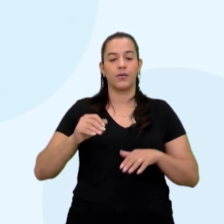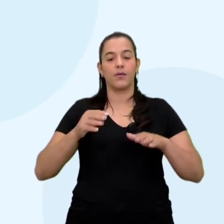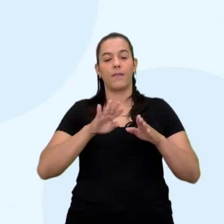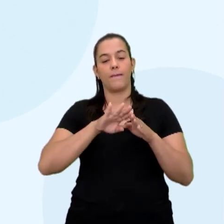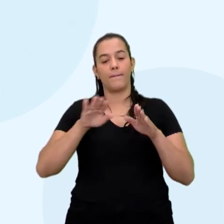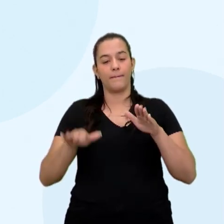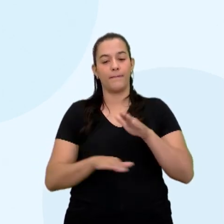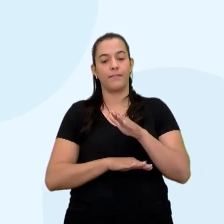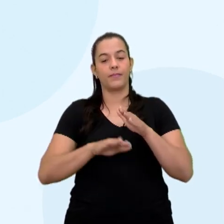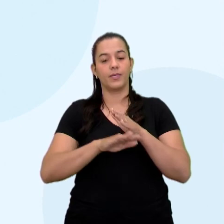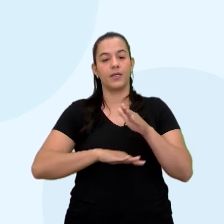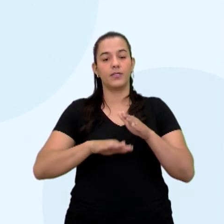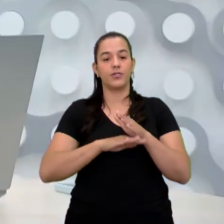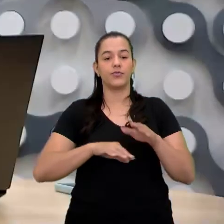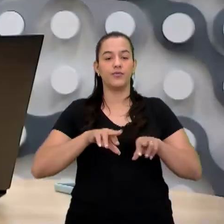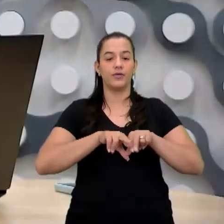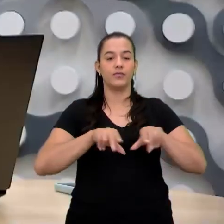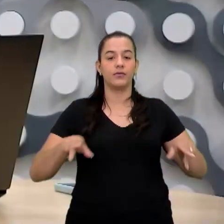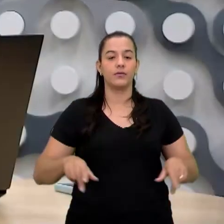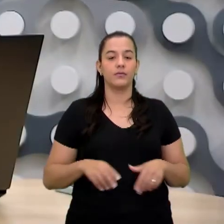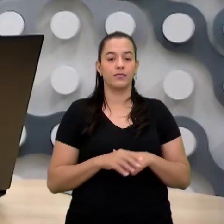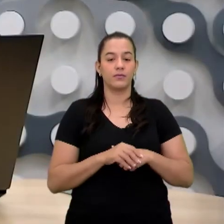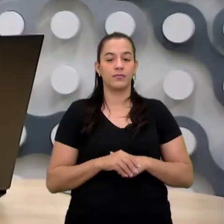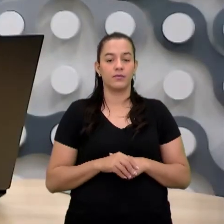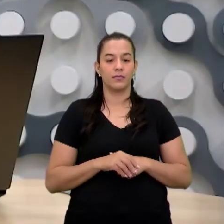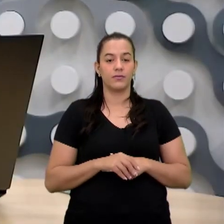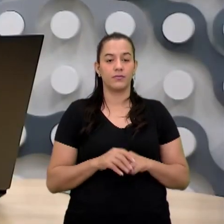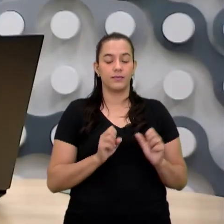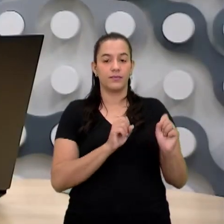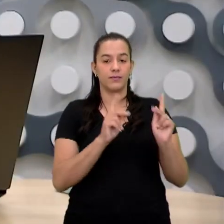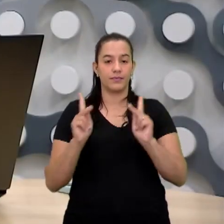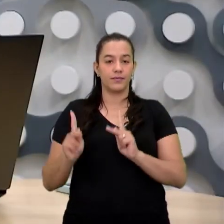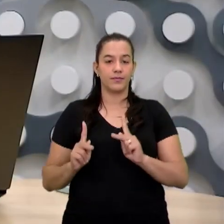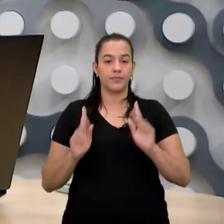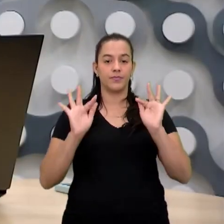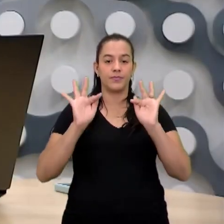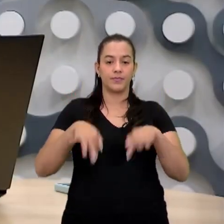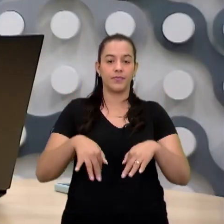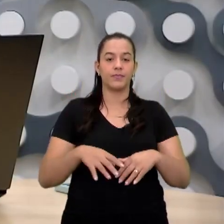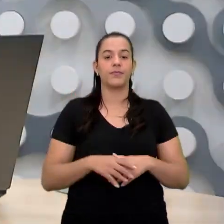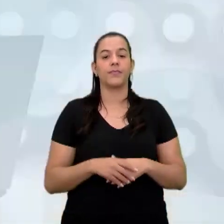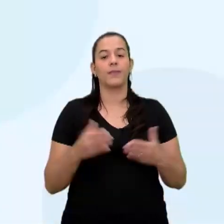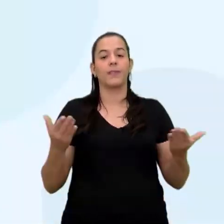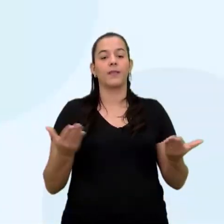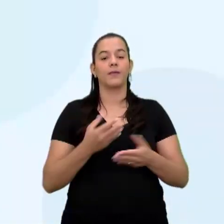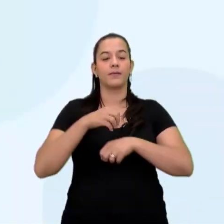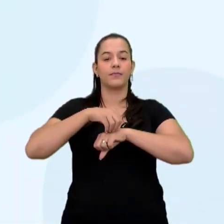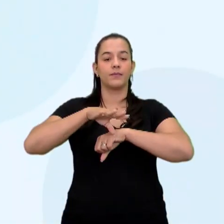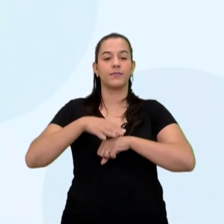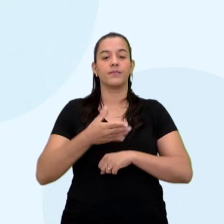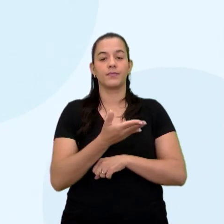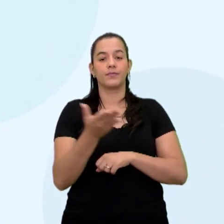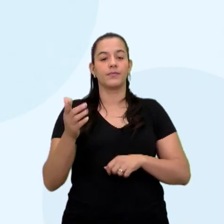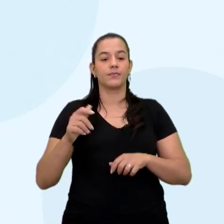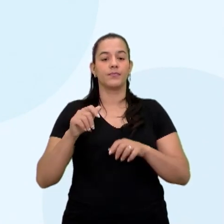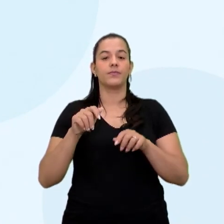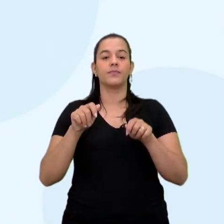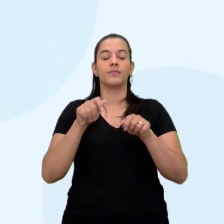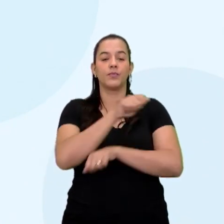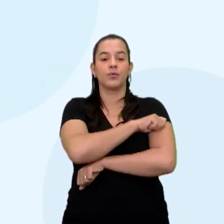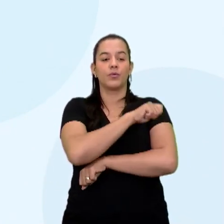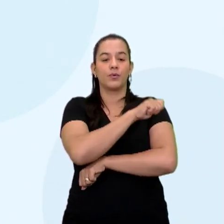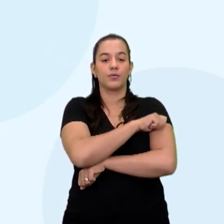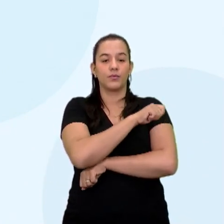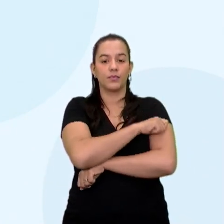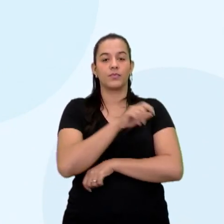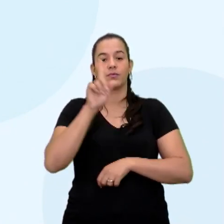têm 1% da riqueza global. Certo, galera? Para finalizar, a orientação para o aluno é o seminário, né? Então dei